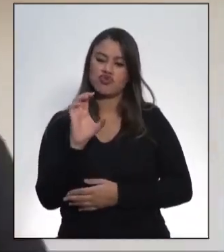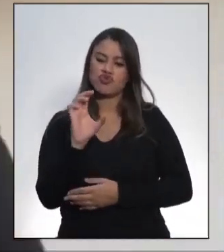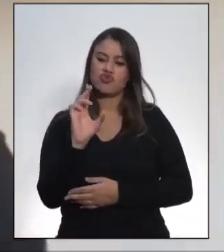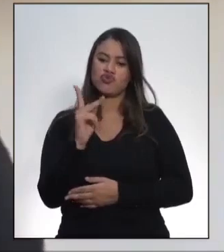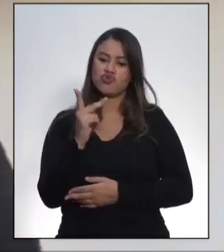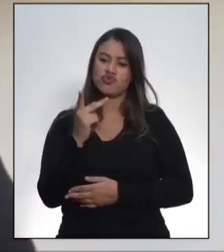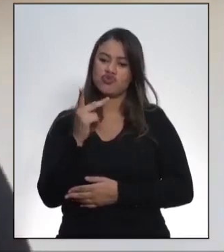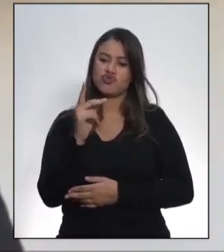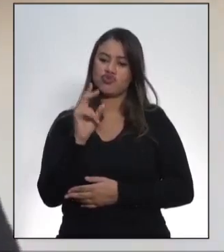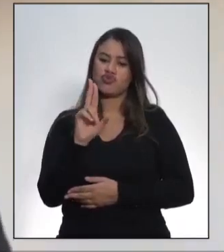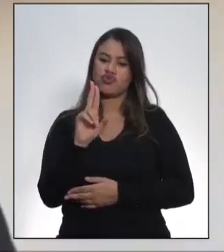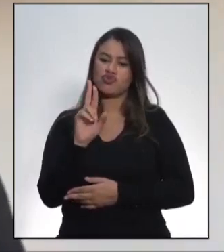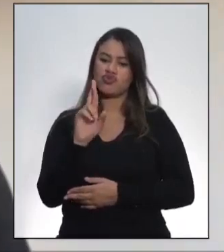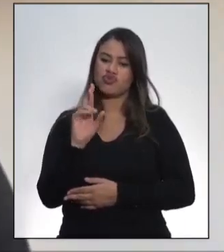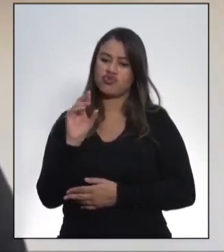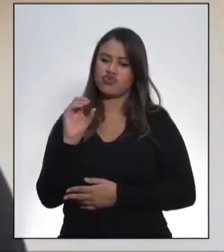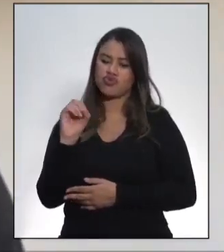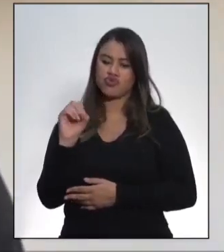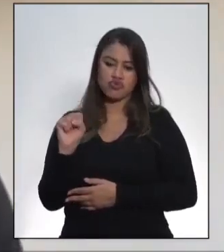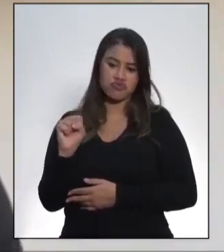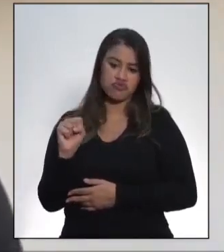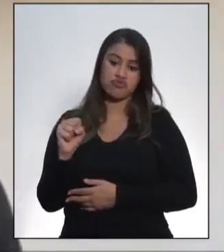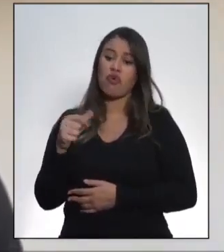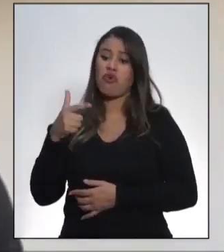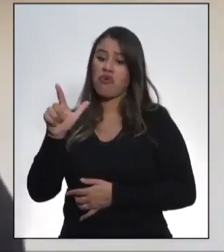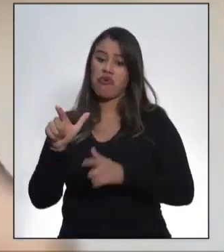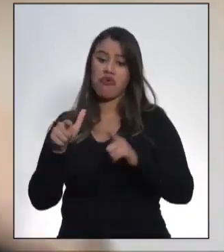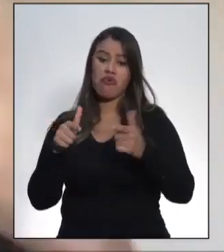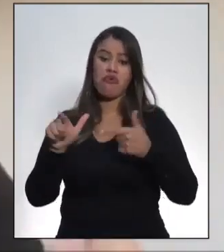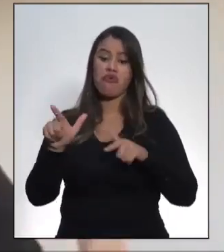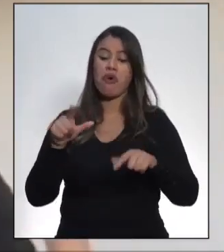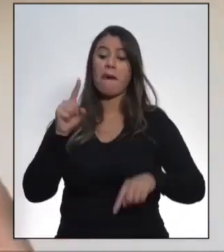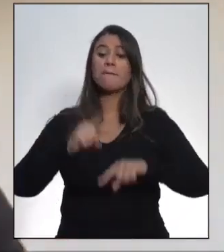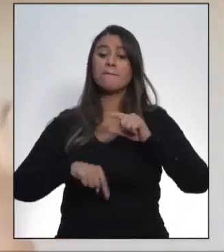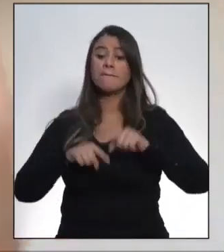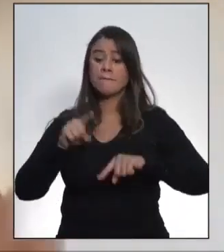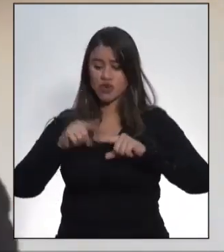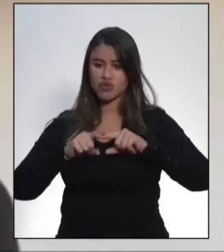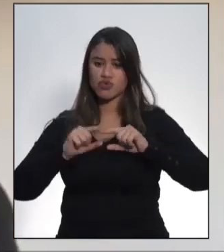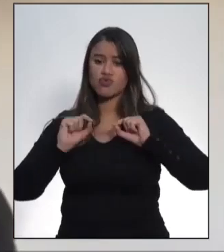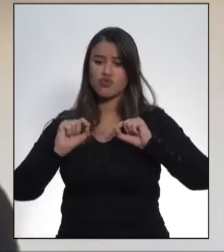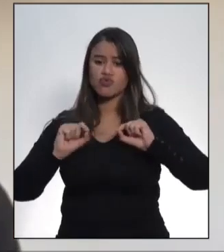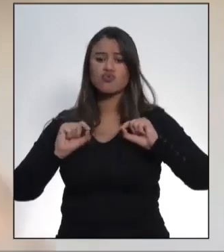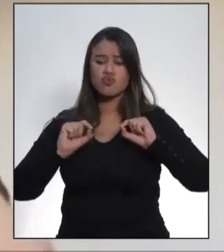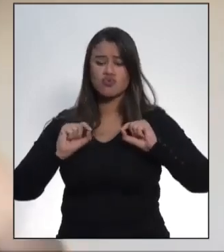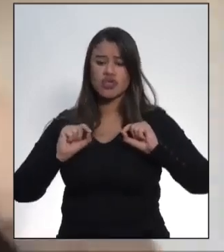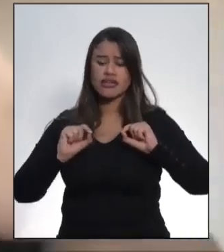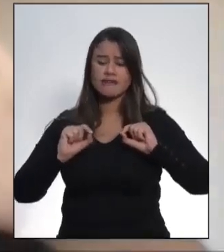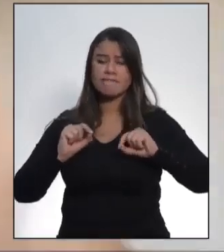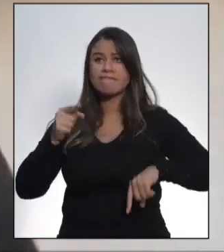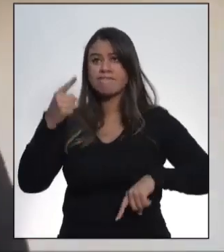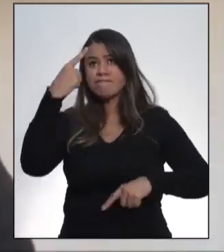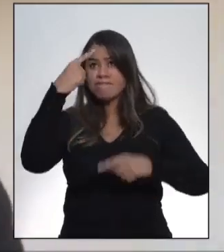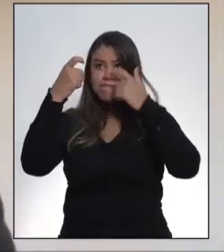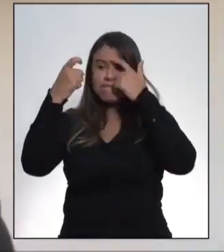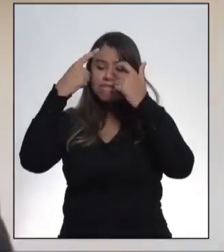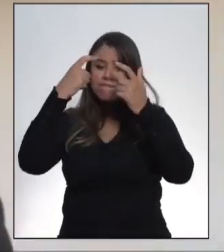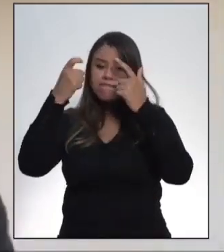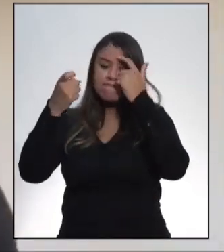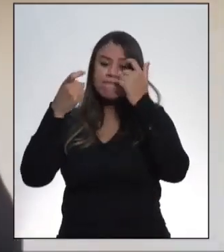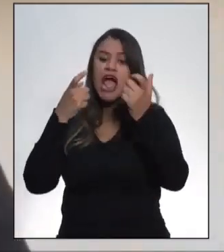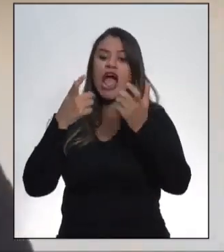com tecnologia que você vai querer levar para pessoas. Que produto é esse? O que você vai vender? Que ideia te empolga